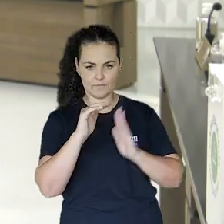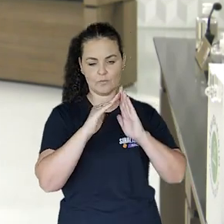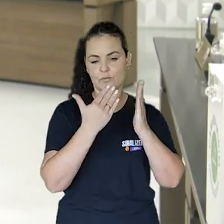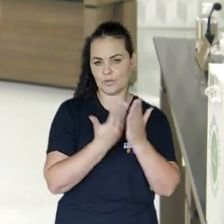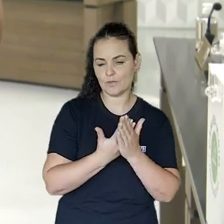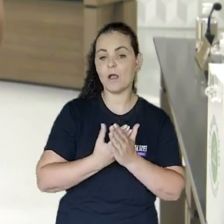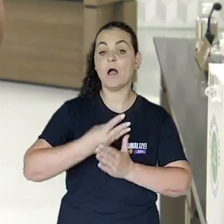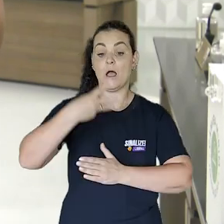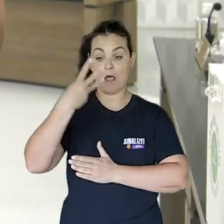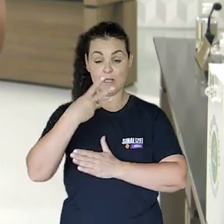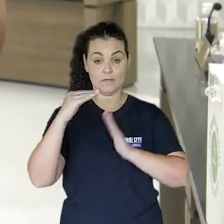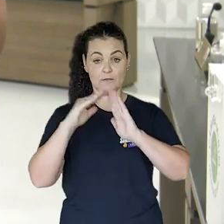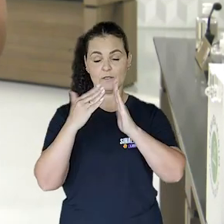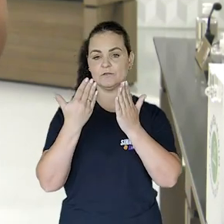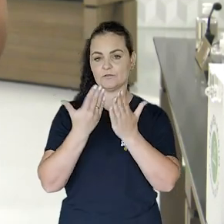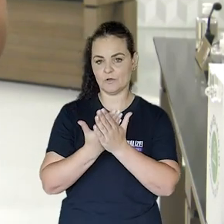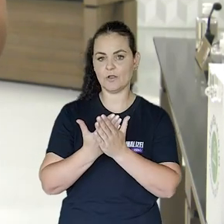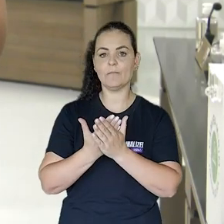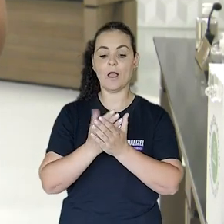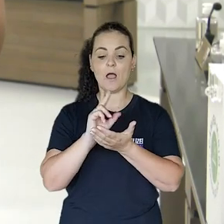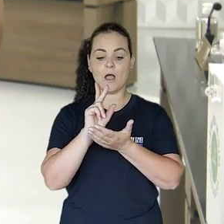Helmut Guilherme Duve.